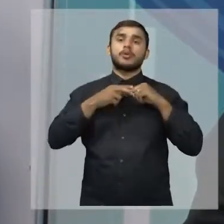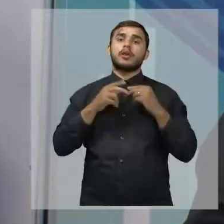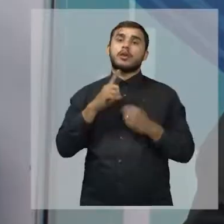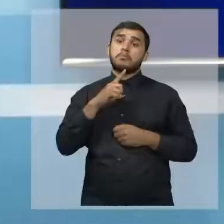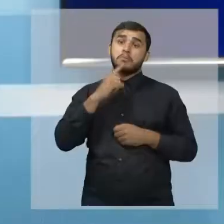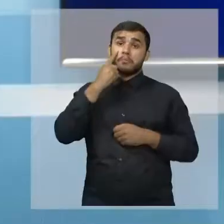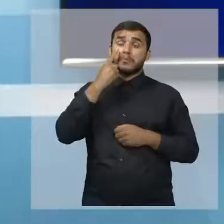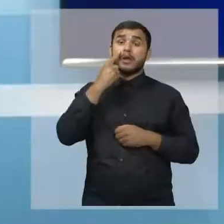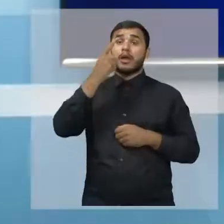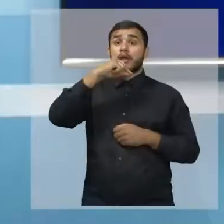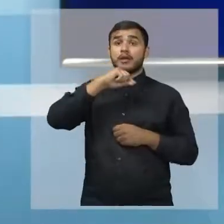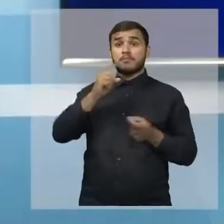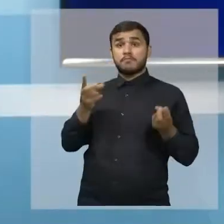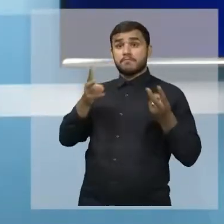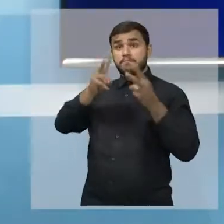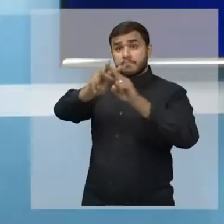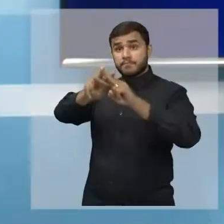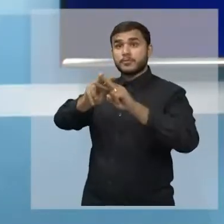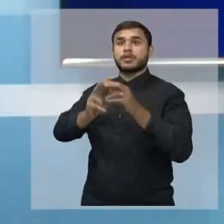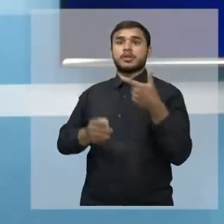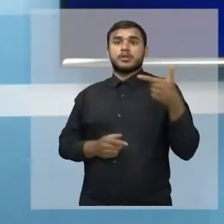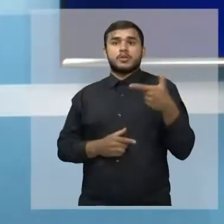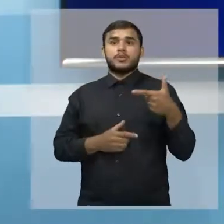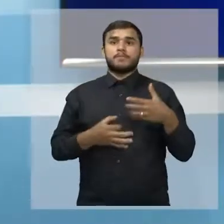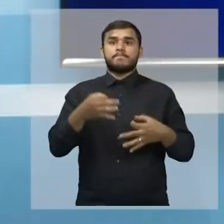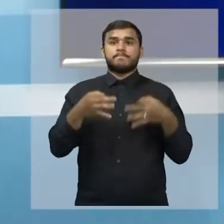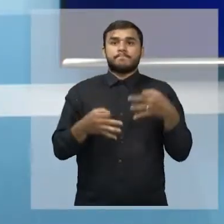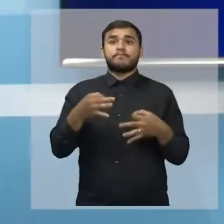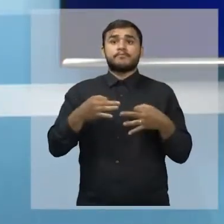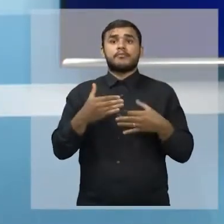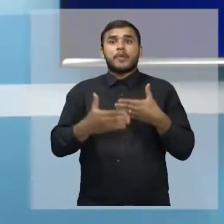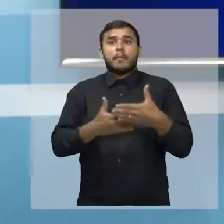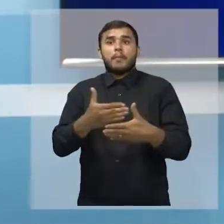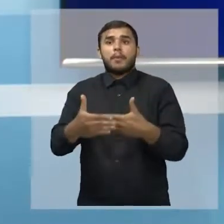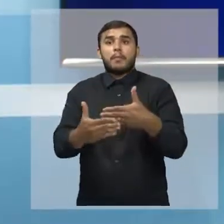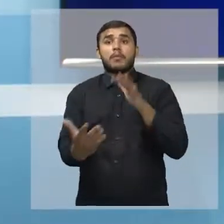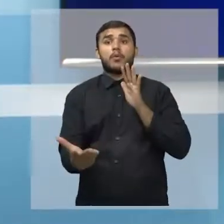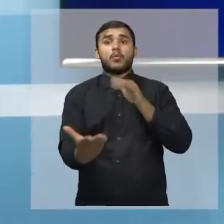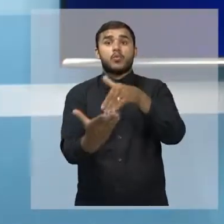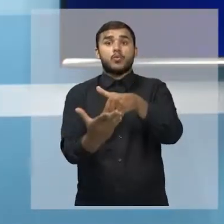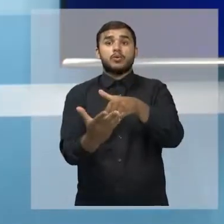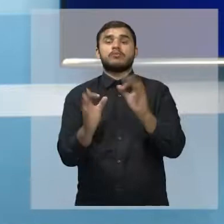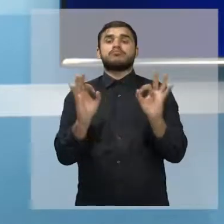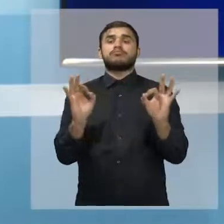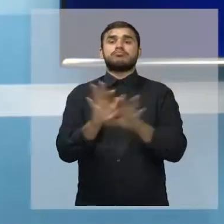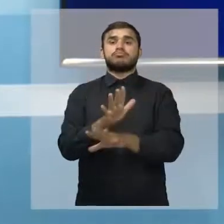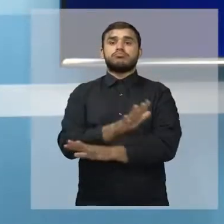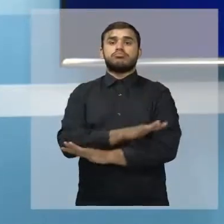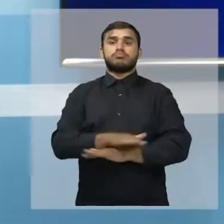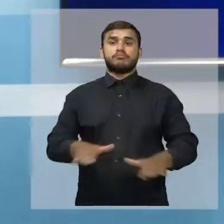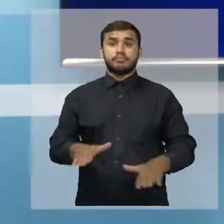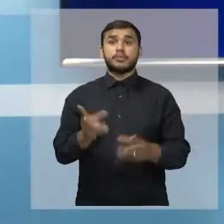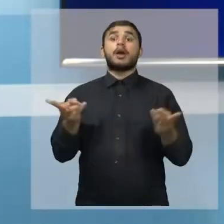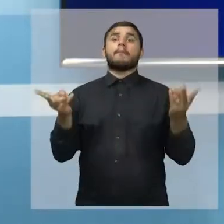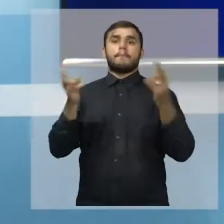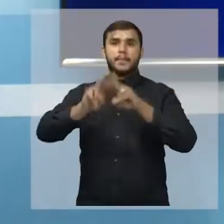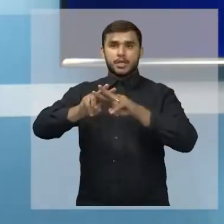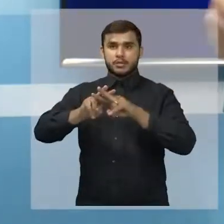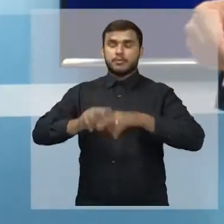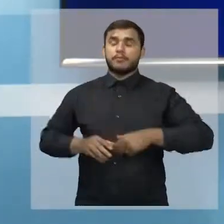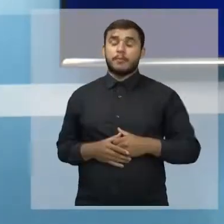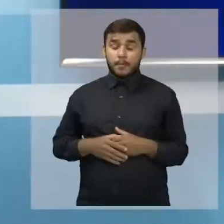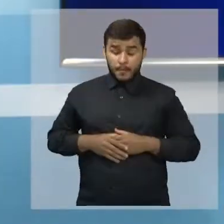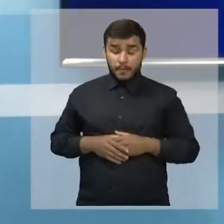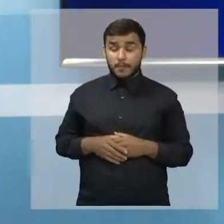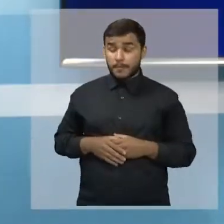preso, né, depois de sentença condenatória transitada e julgada. Se bem que subjacente a isso, está pensando em uma terceira instância,